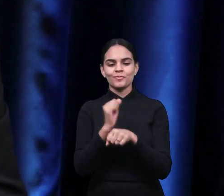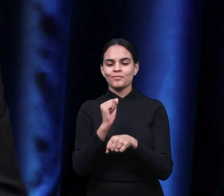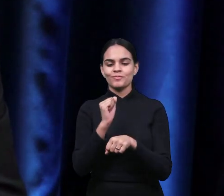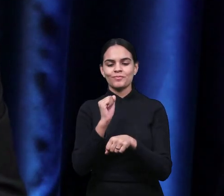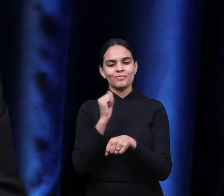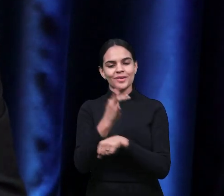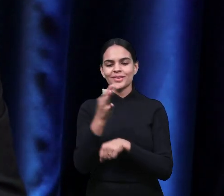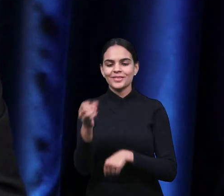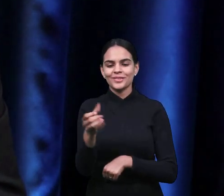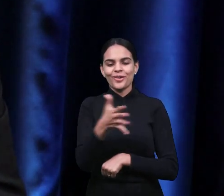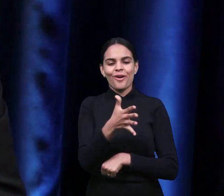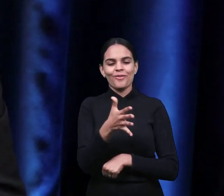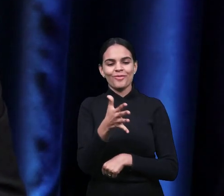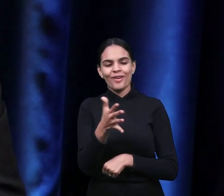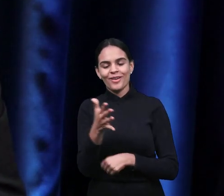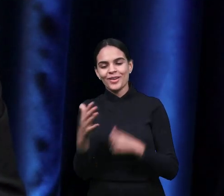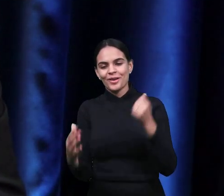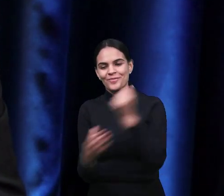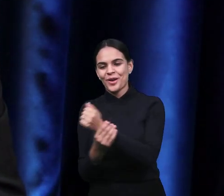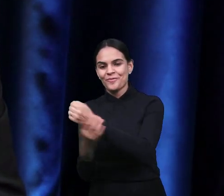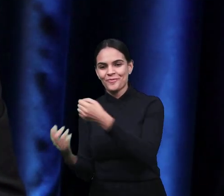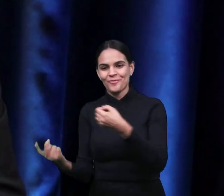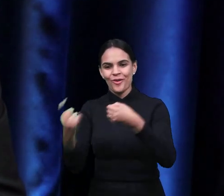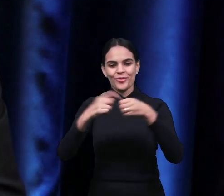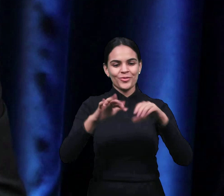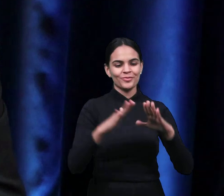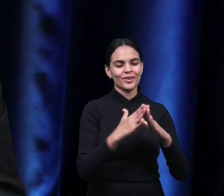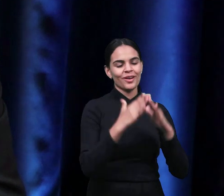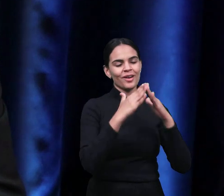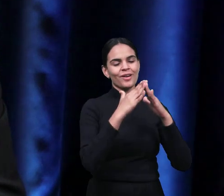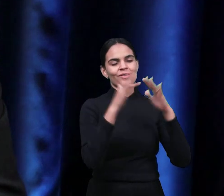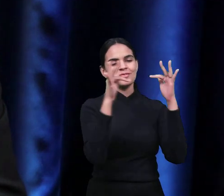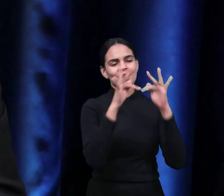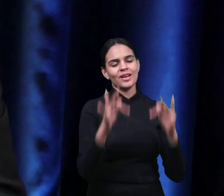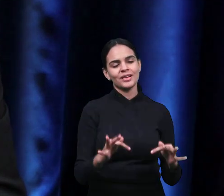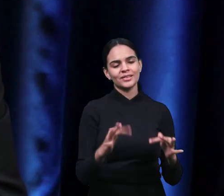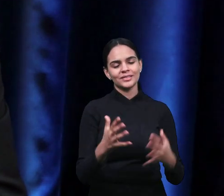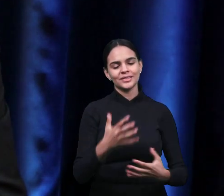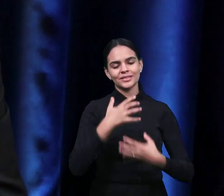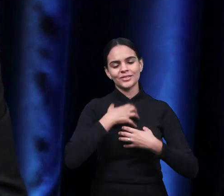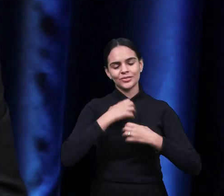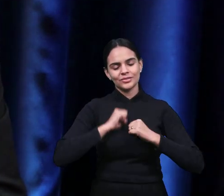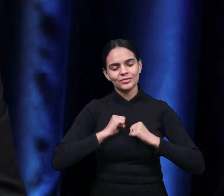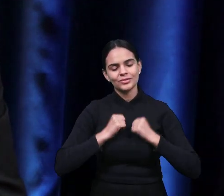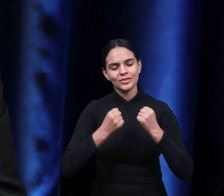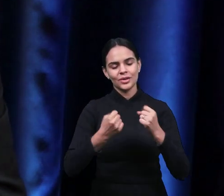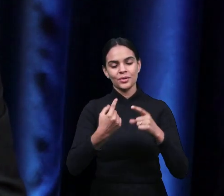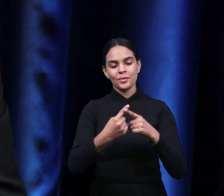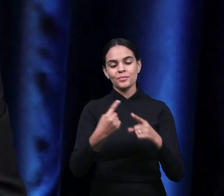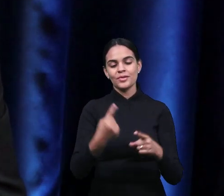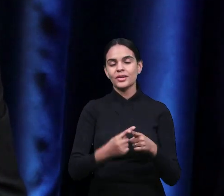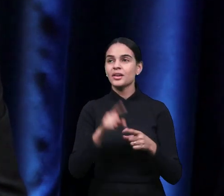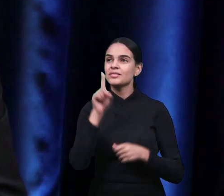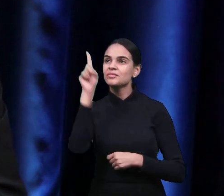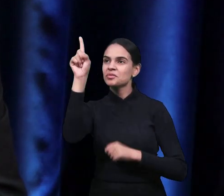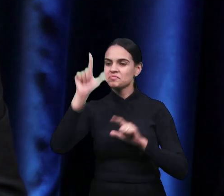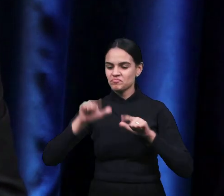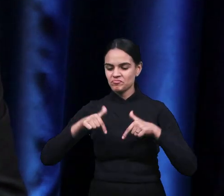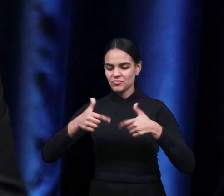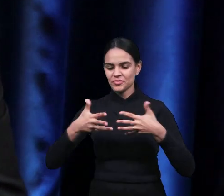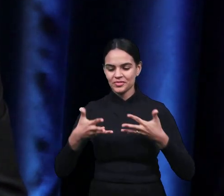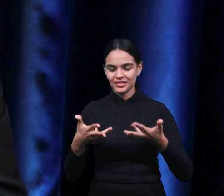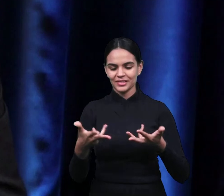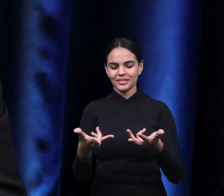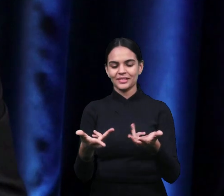casa feliz, com uma experiência, perdoado, renovado, porque houve uma operação de Deus na vida